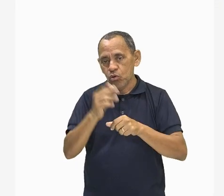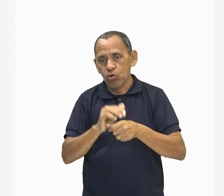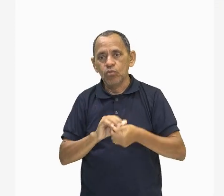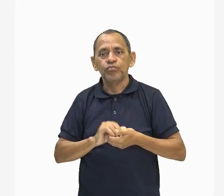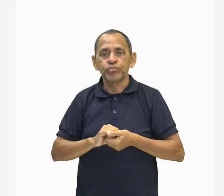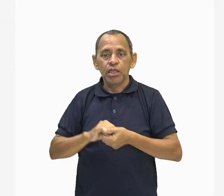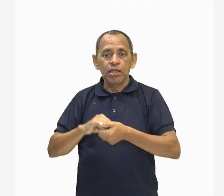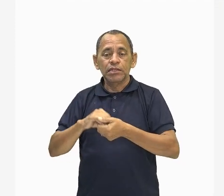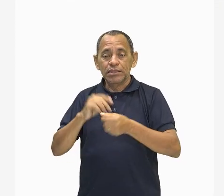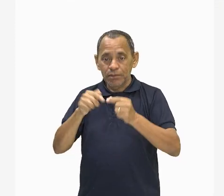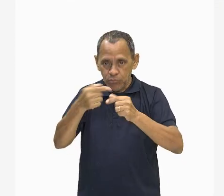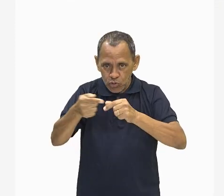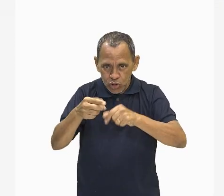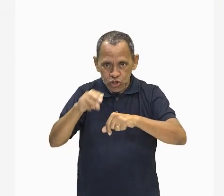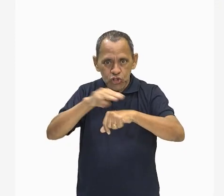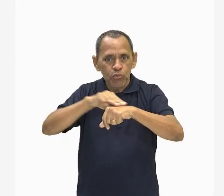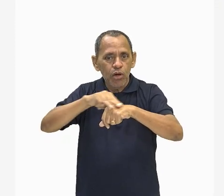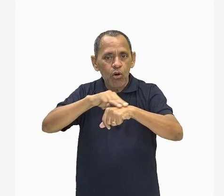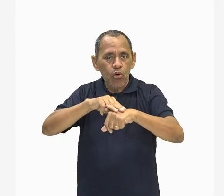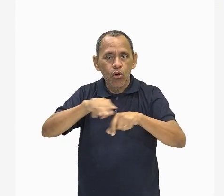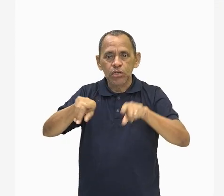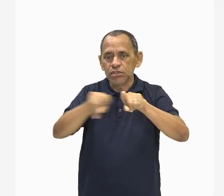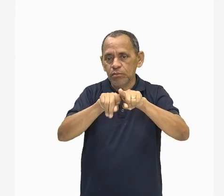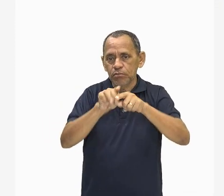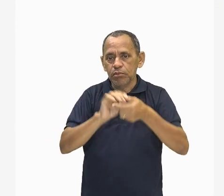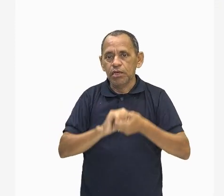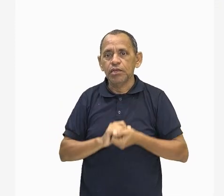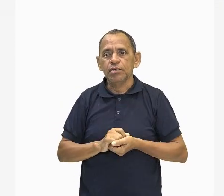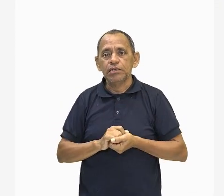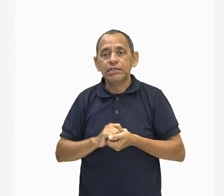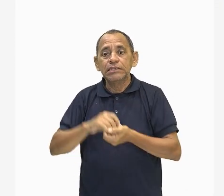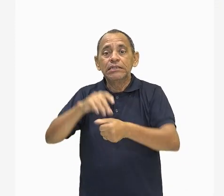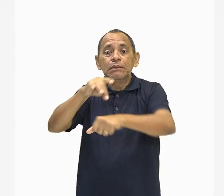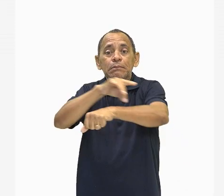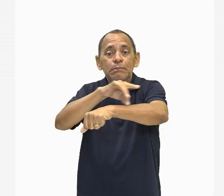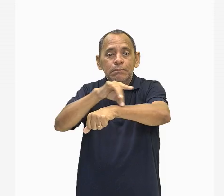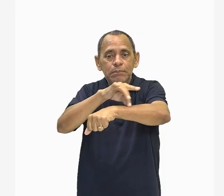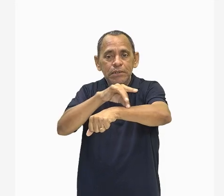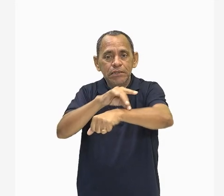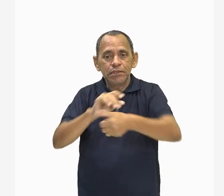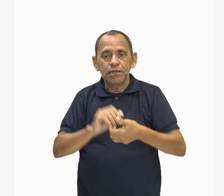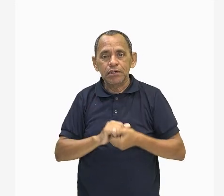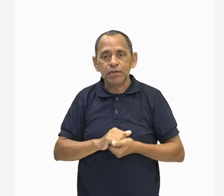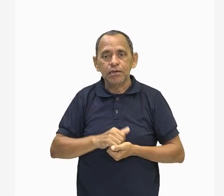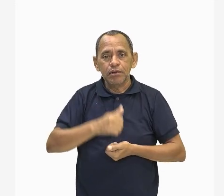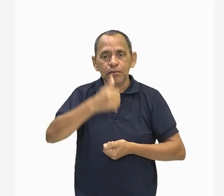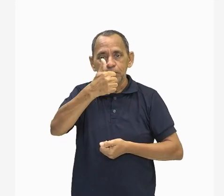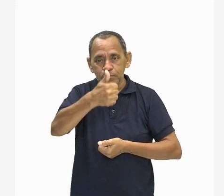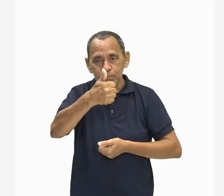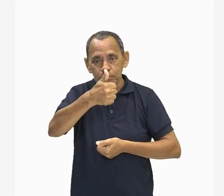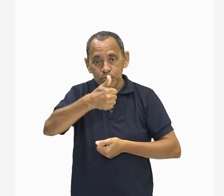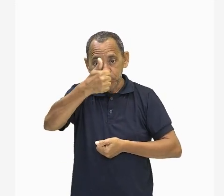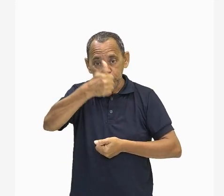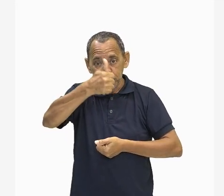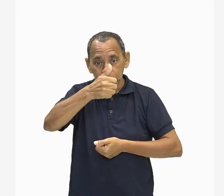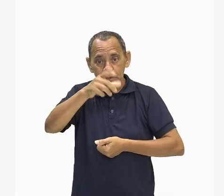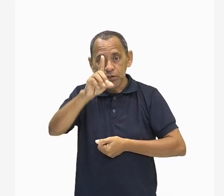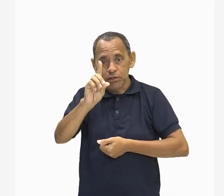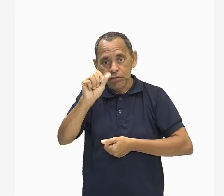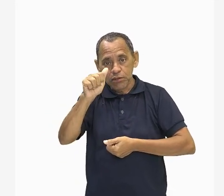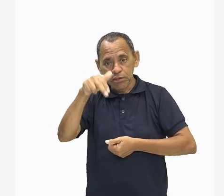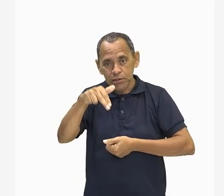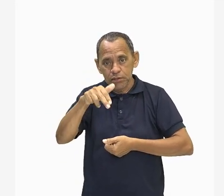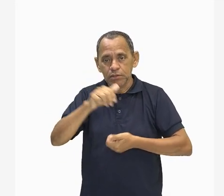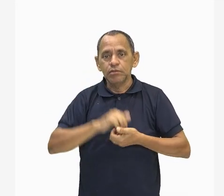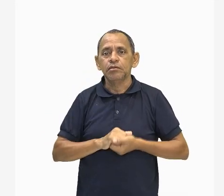1º kyu, e a faixa preta, que é o 1º dan. Então, a gente começa ali na faixa branca, né, quando a gente está novinho, que